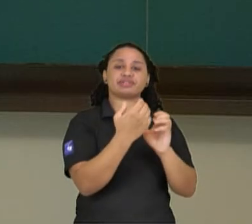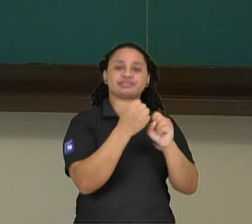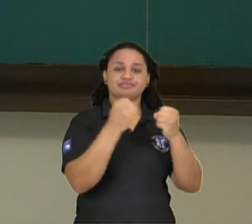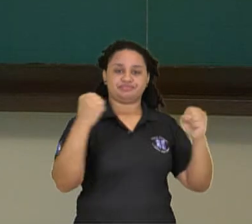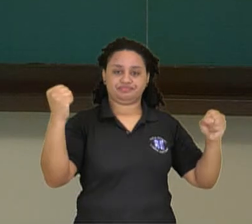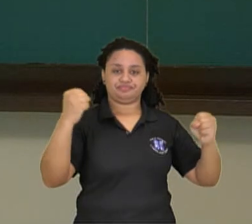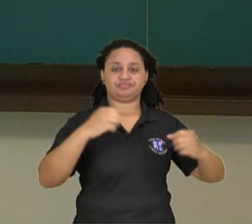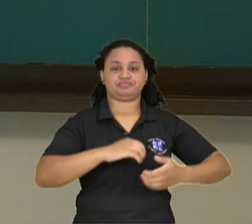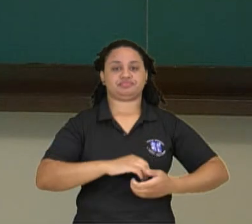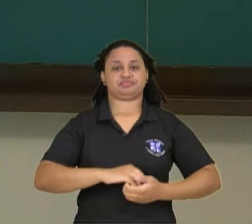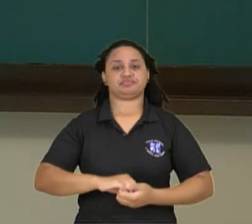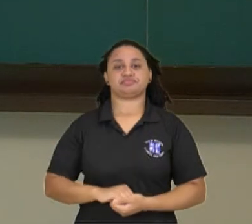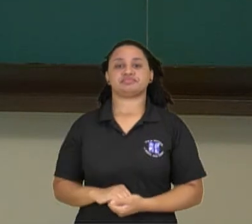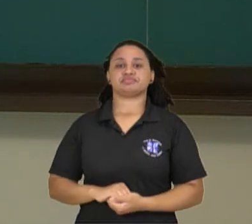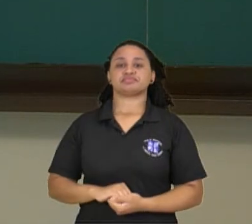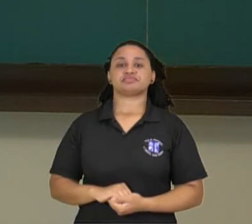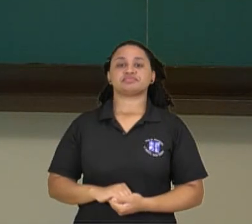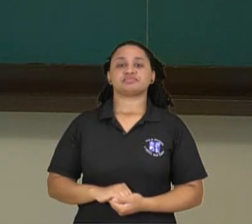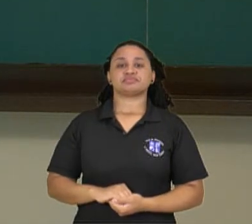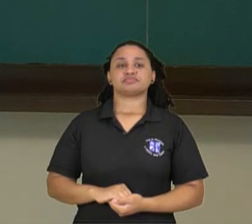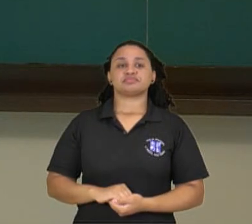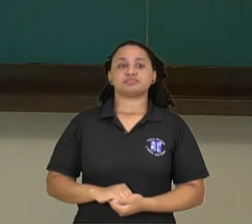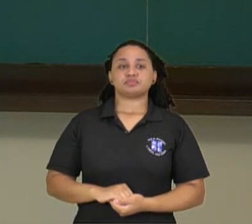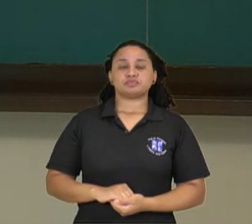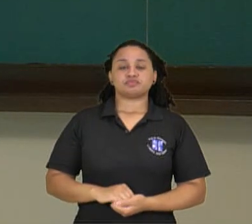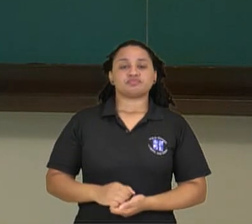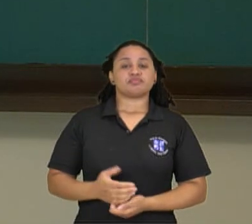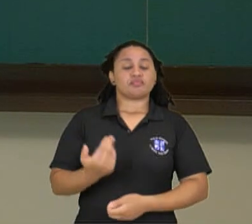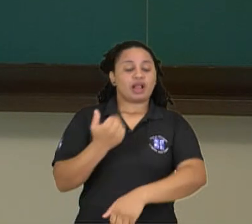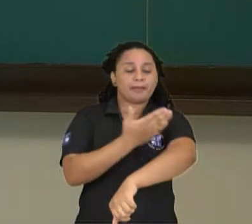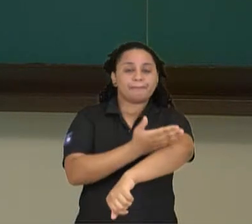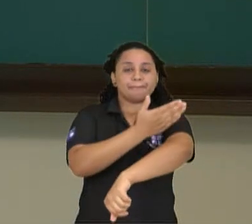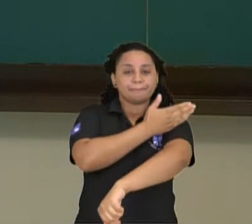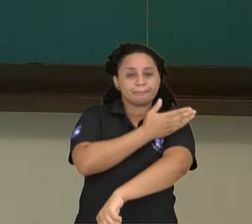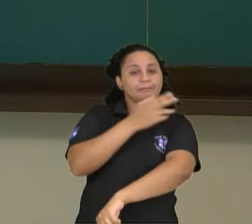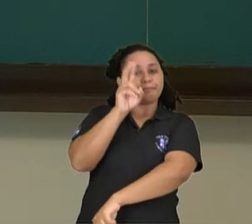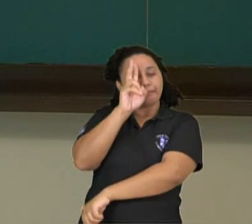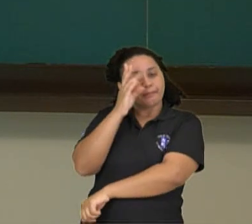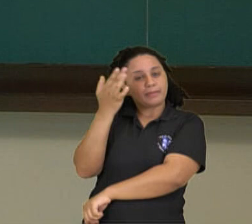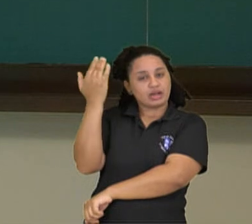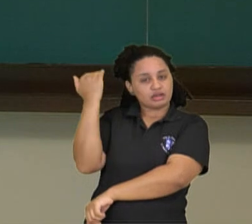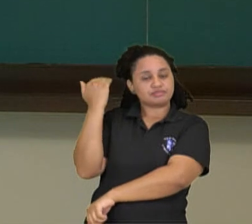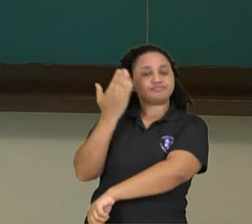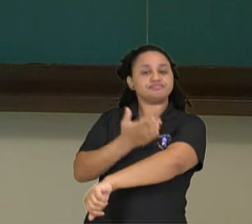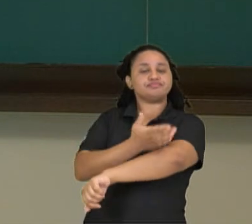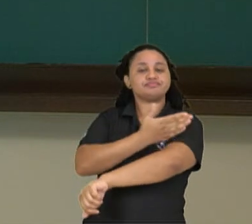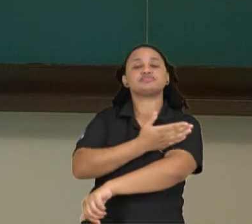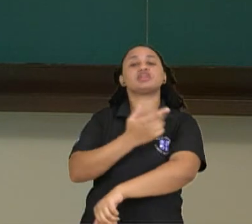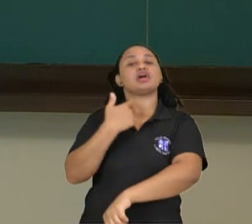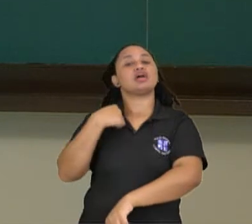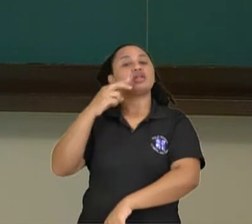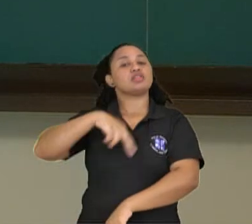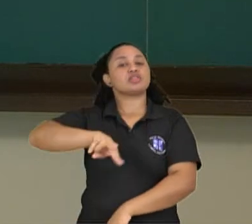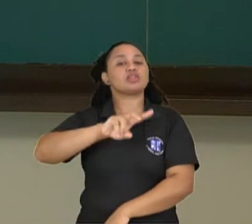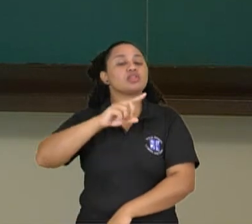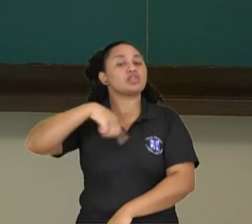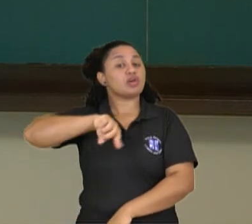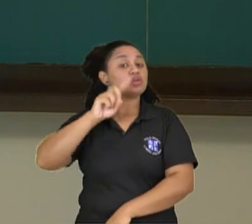suporte para a arte utilizado em todas as épocas, podendo ter várias intenções, temas